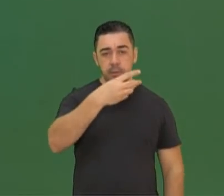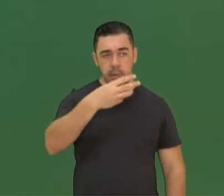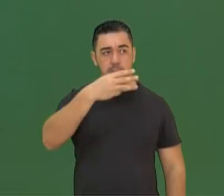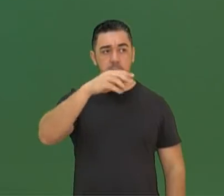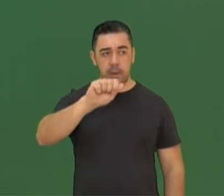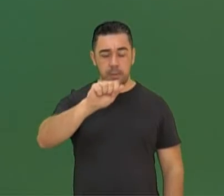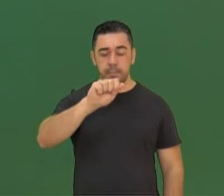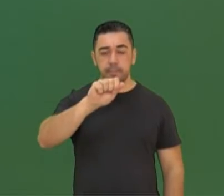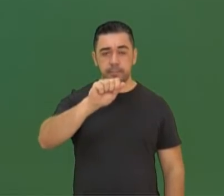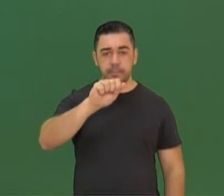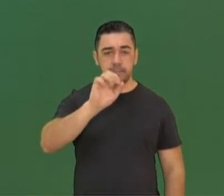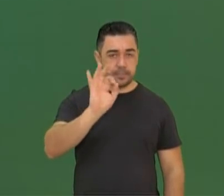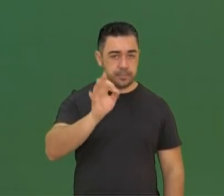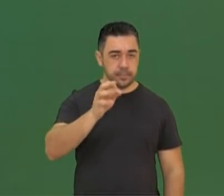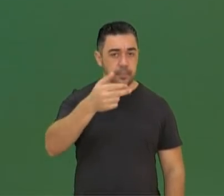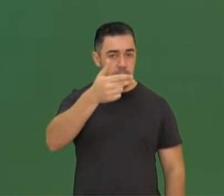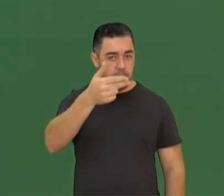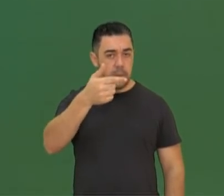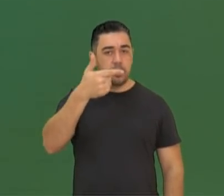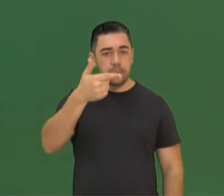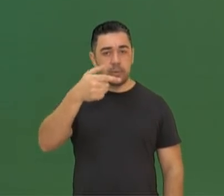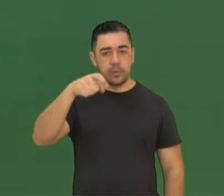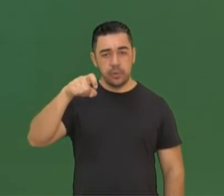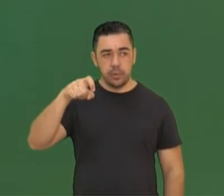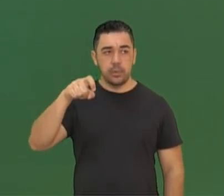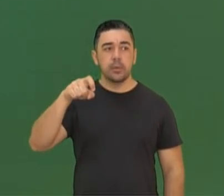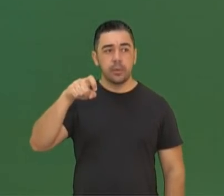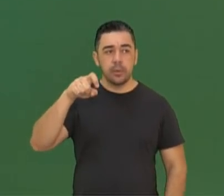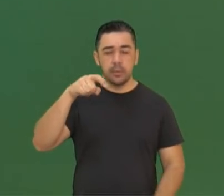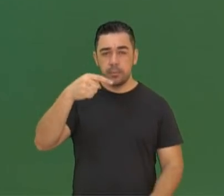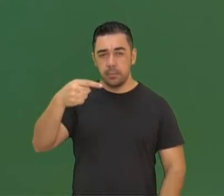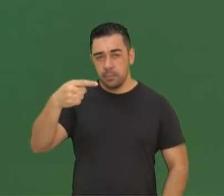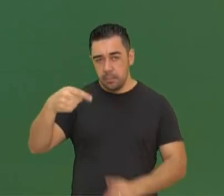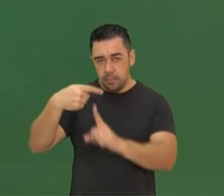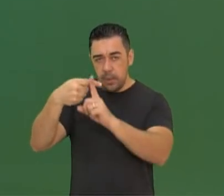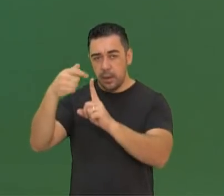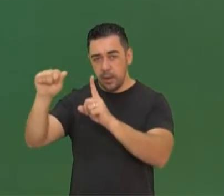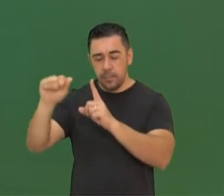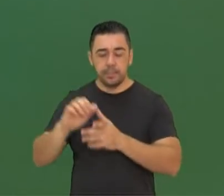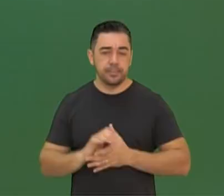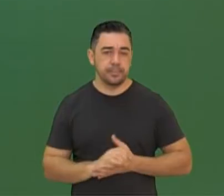3a. Igual a 2x mais a.